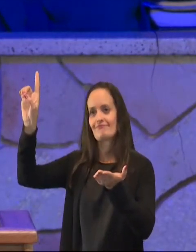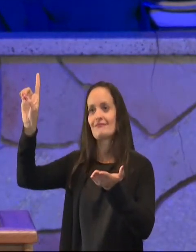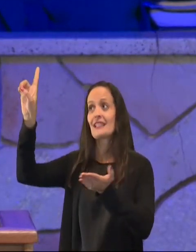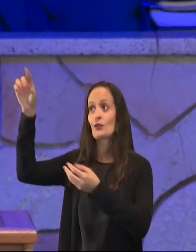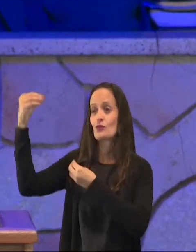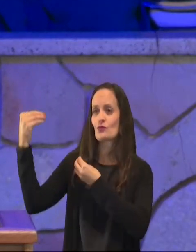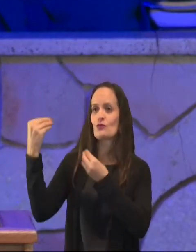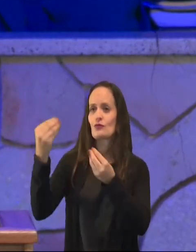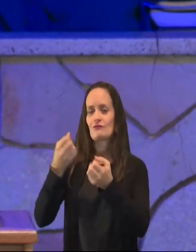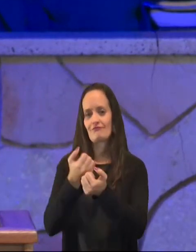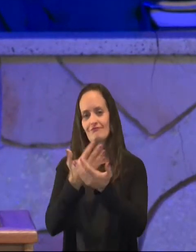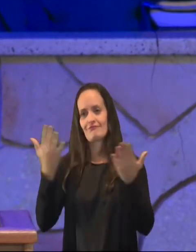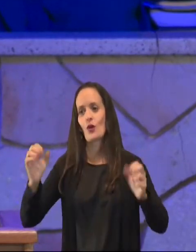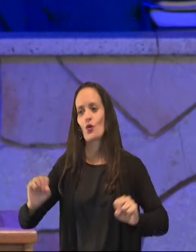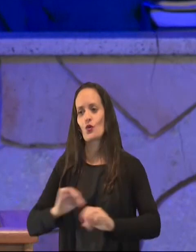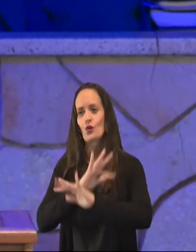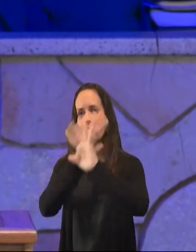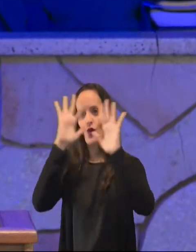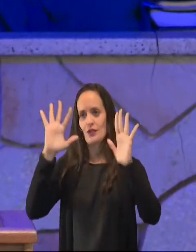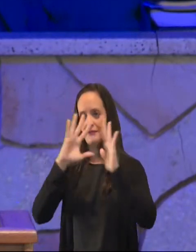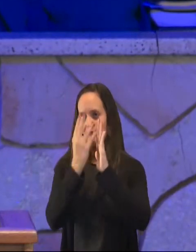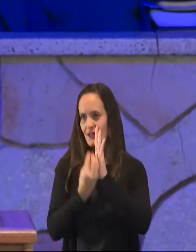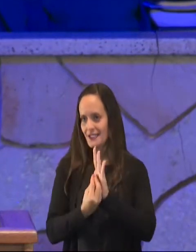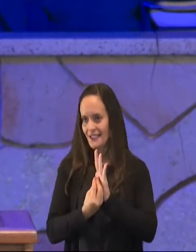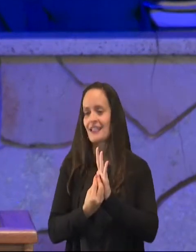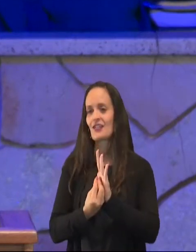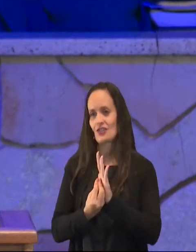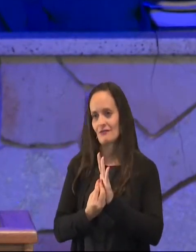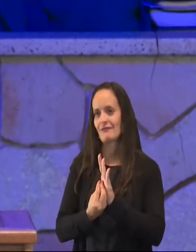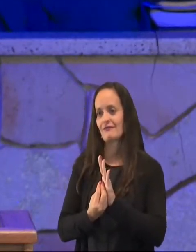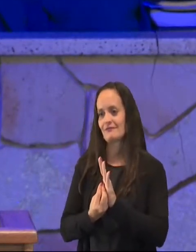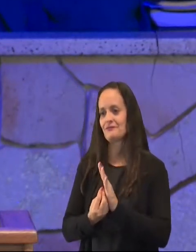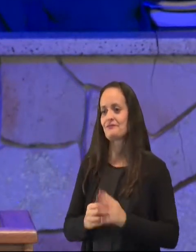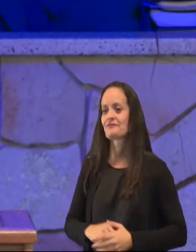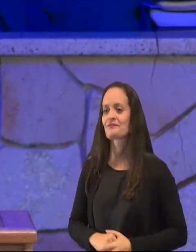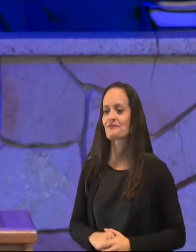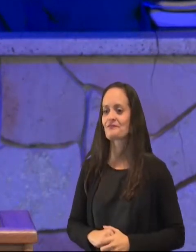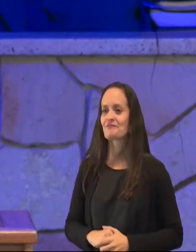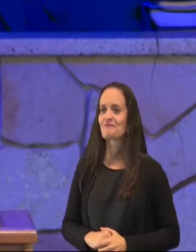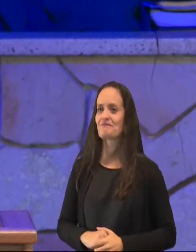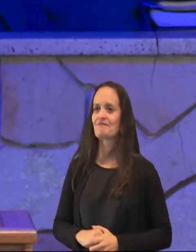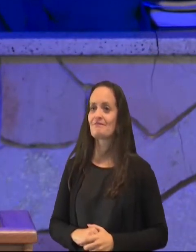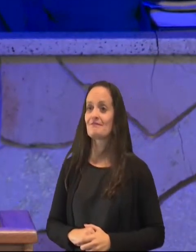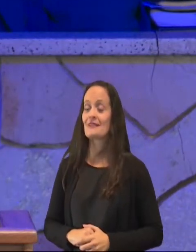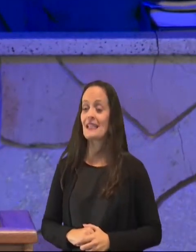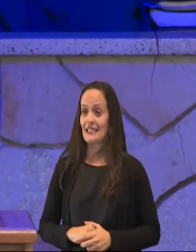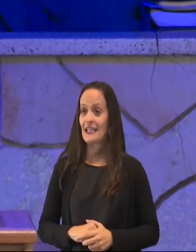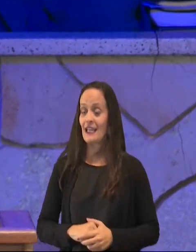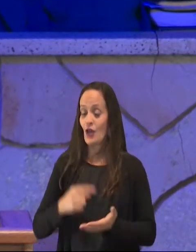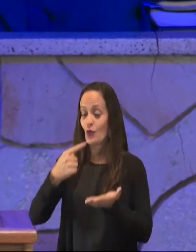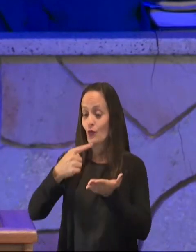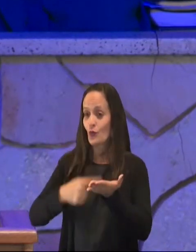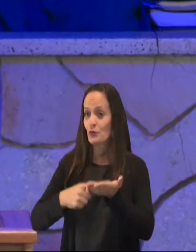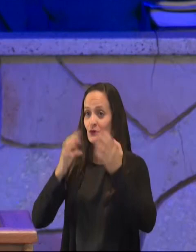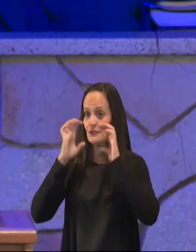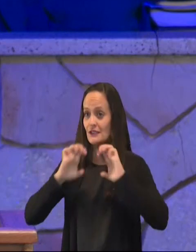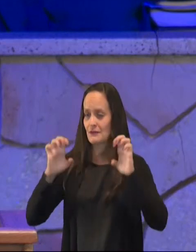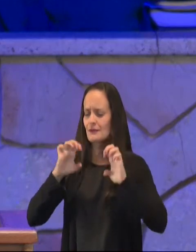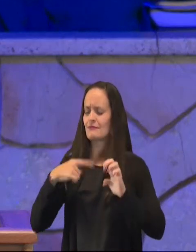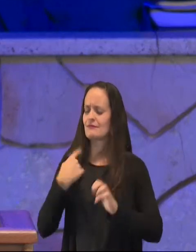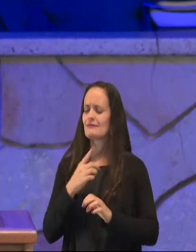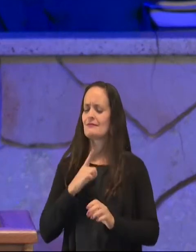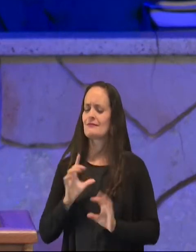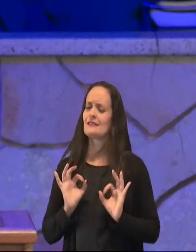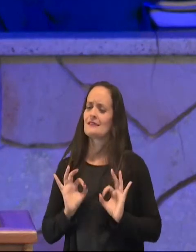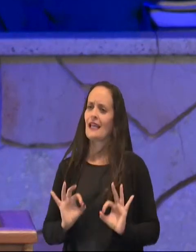forma gloriosa para a igreja executar. Na plenitude da missão, nós temos certeza, amados irmãos,